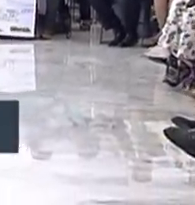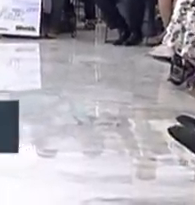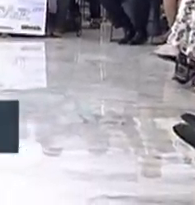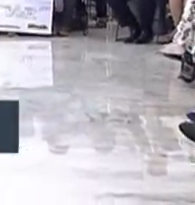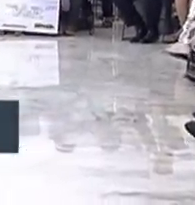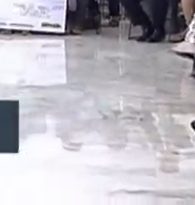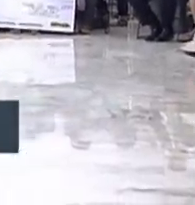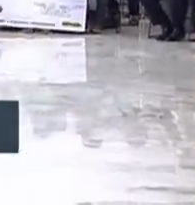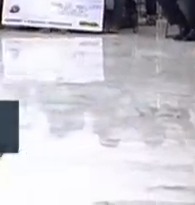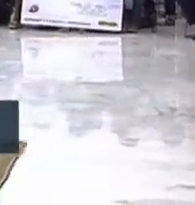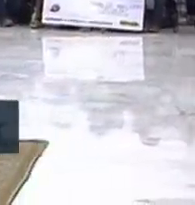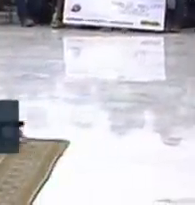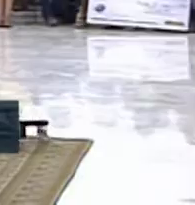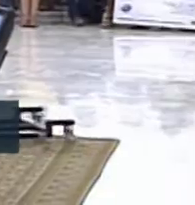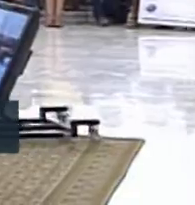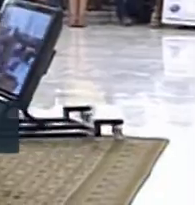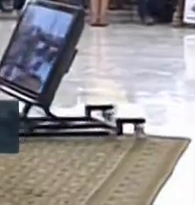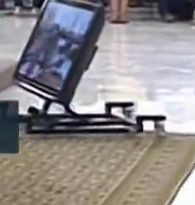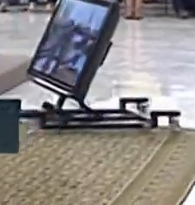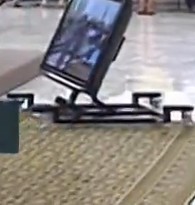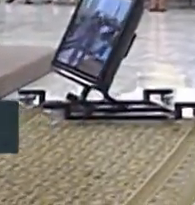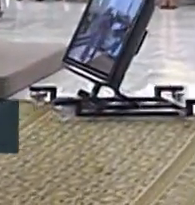o parque